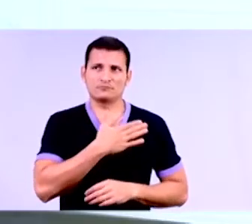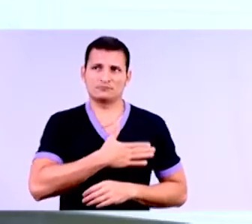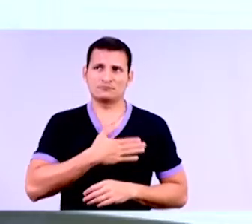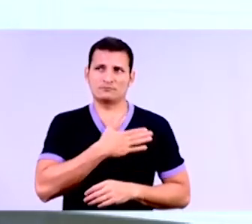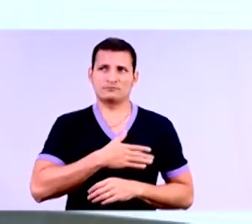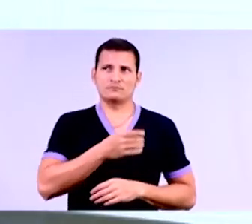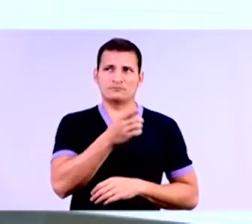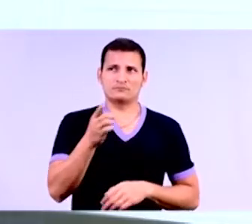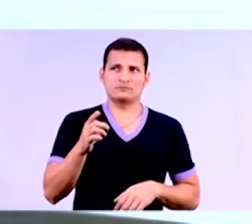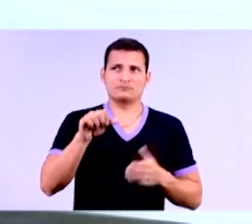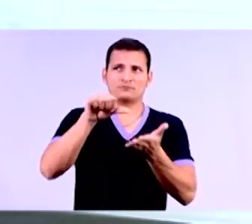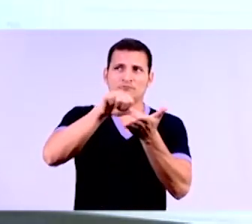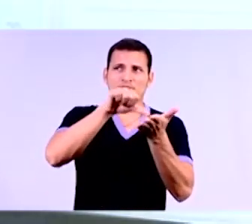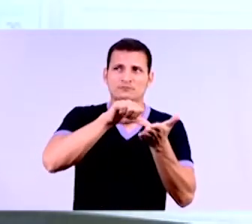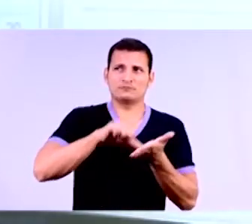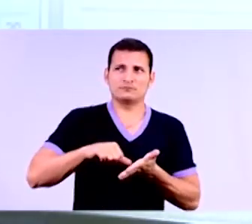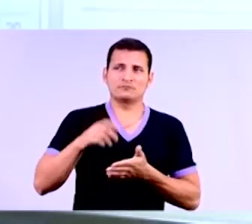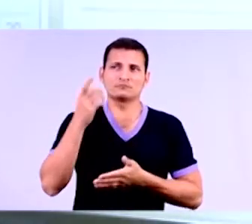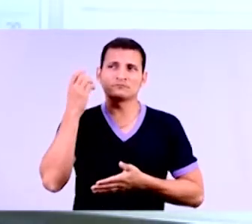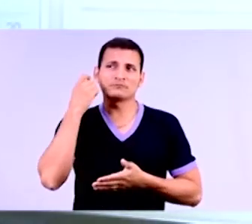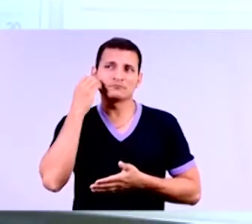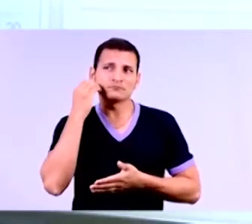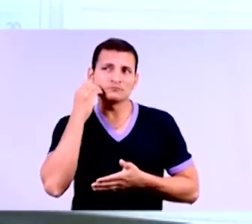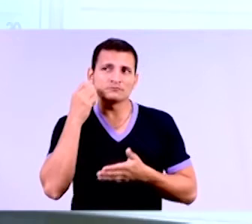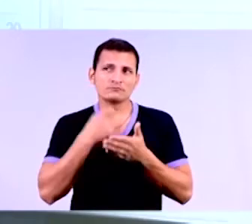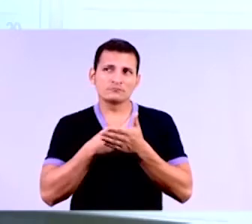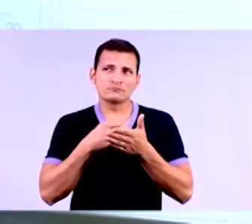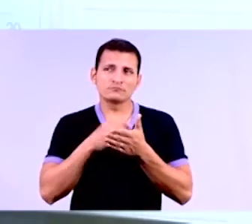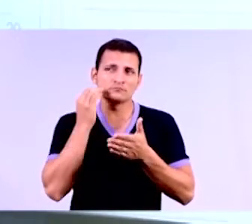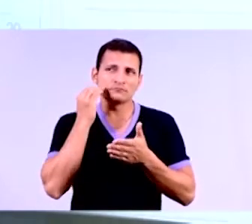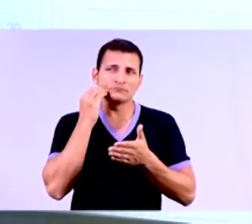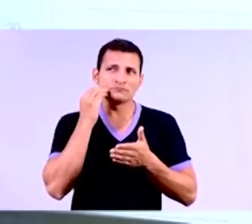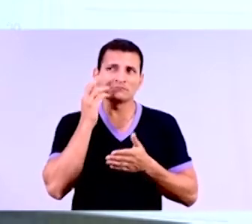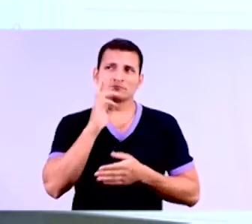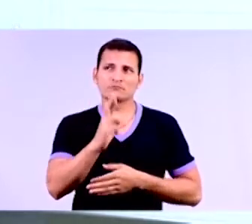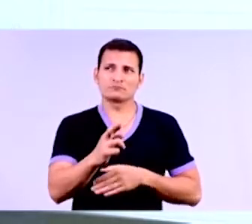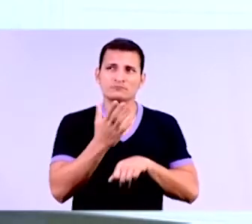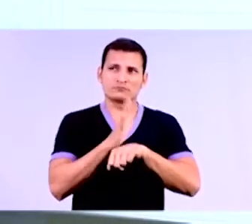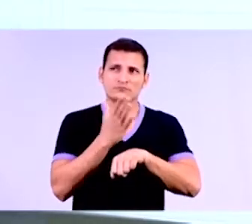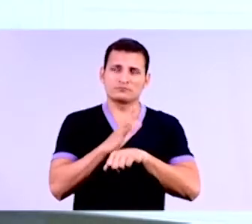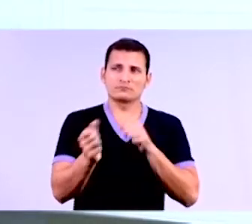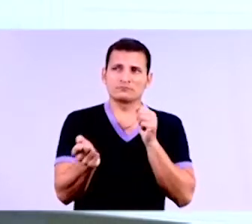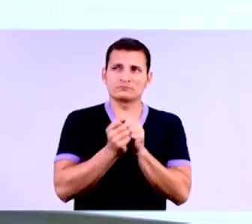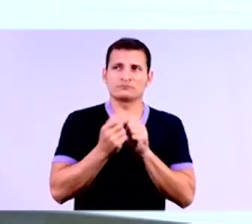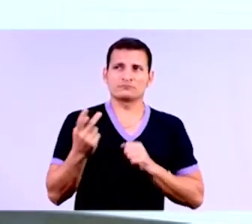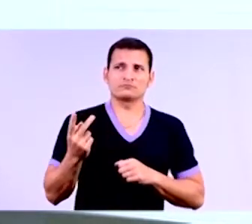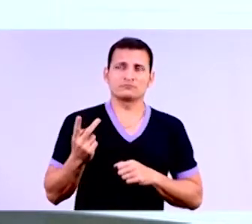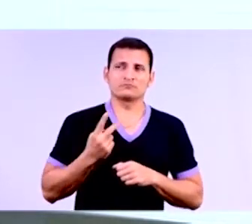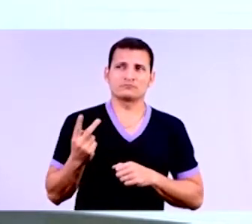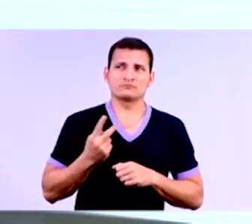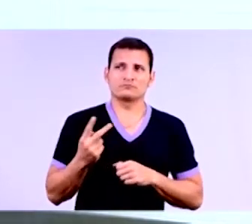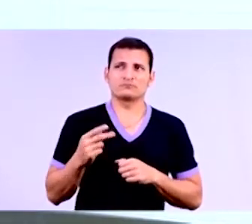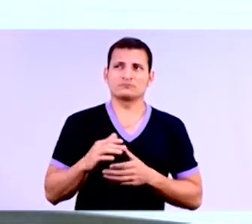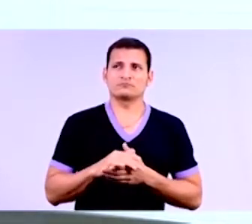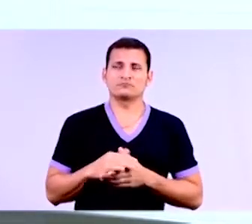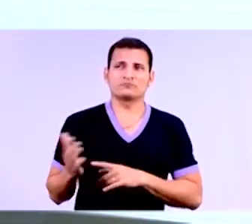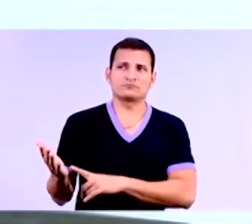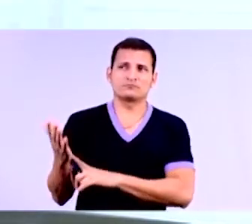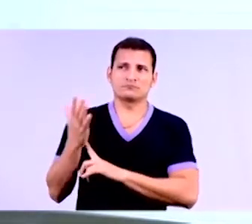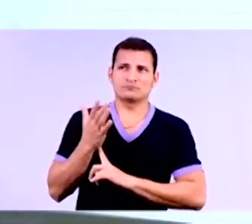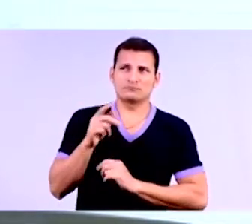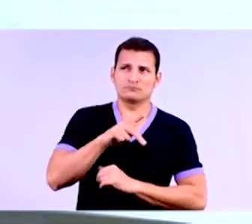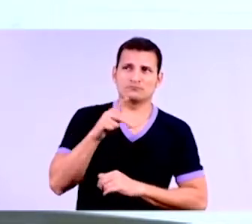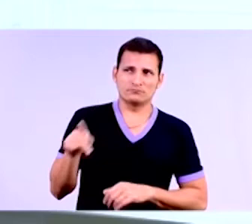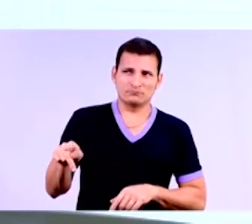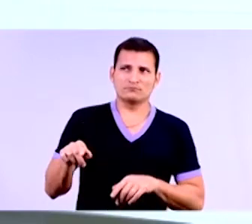vocês aí nos polos tentassem responder os exercícios junto com a gente aqui. Então, preste atenção. Vou precisar da ajuda da professora Leide,